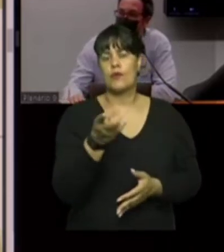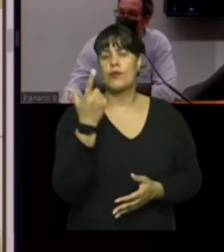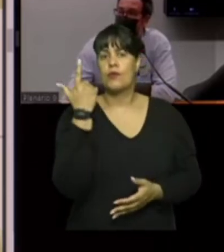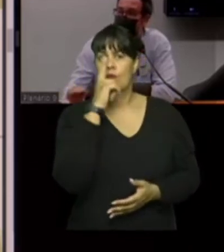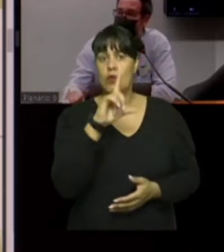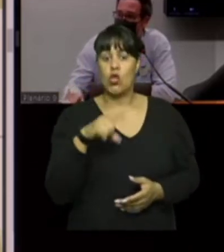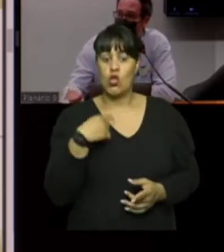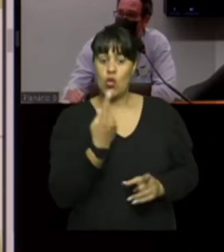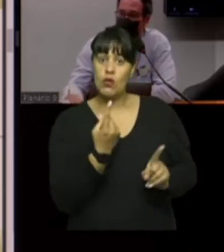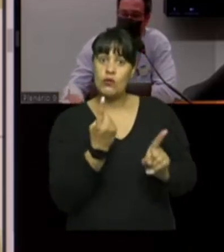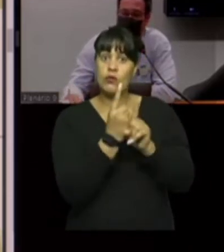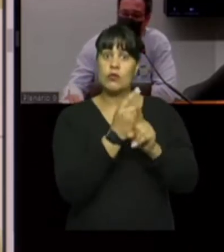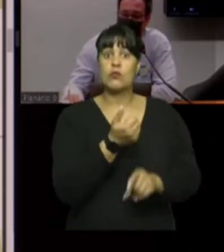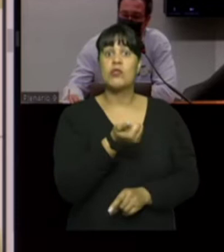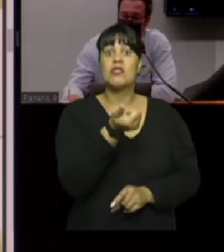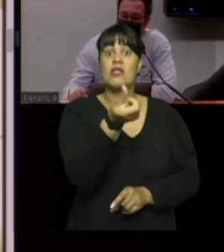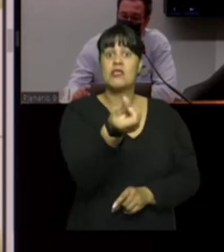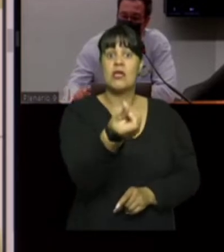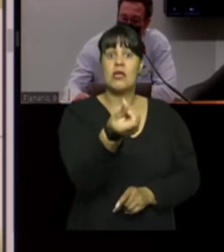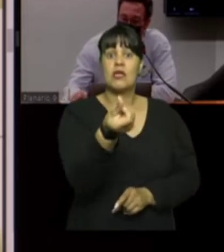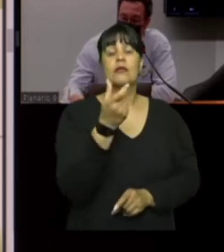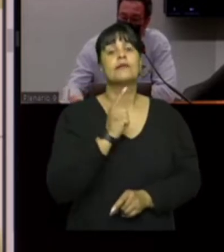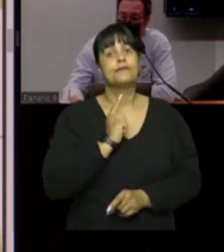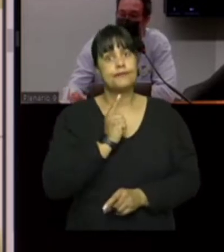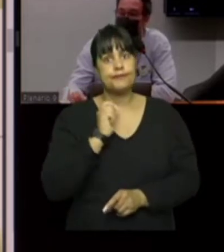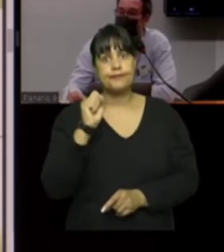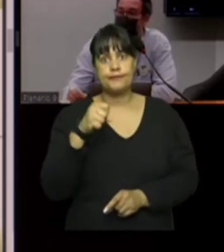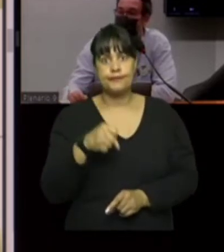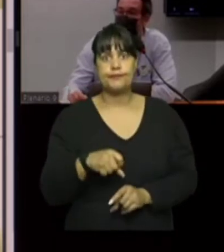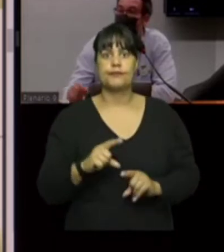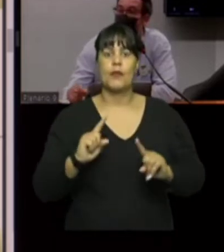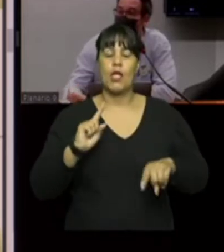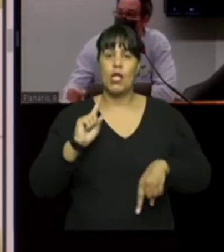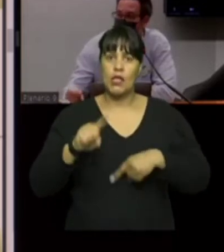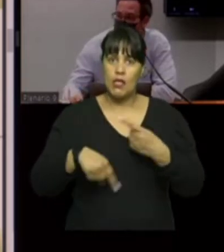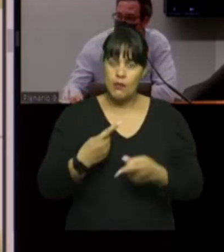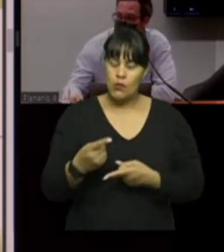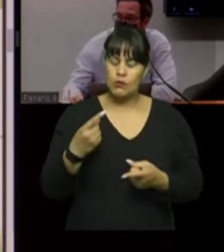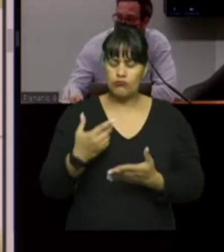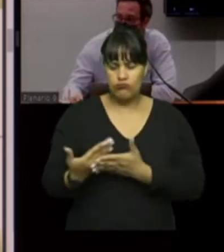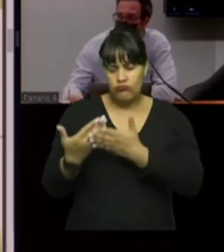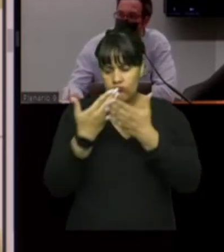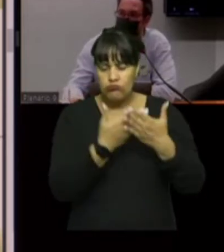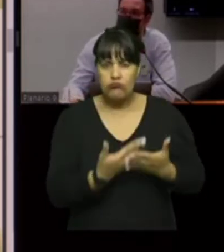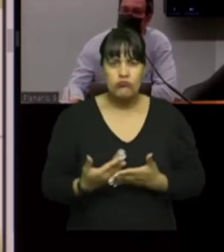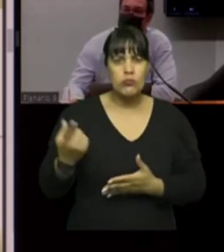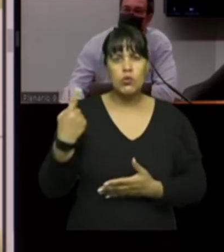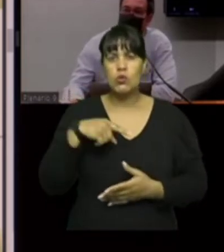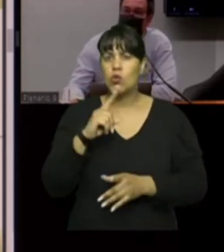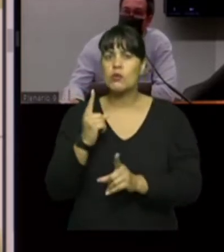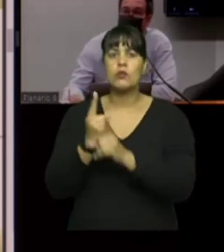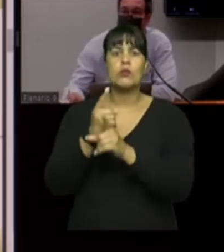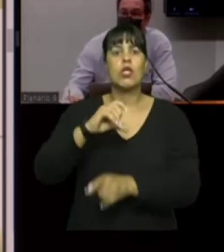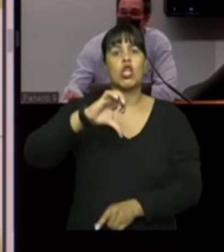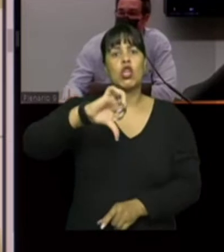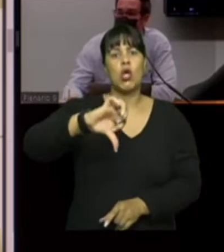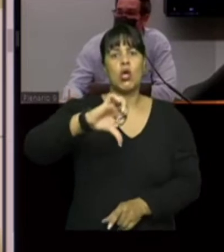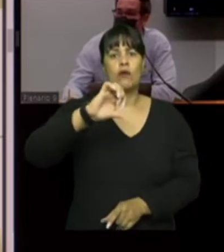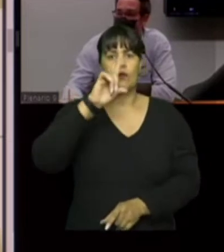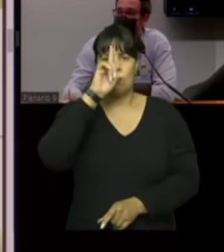constatamos 16 hospitais psiquiátricos. Na pesquisa, nós levantamos que 9 hospitais psiquiátricos que deveriam